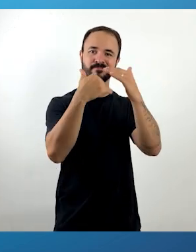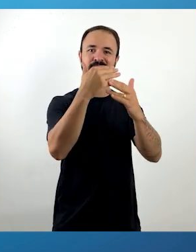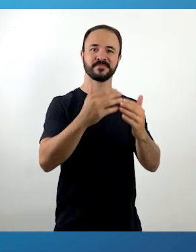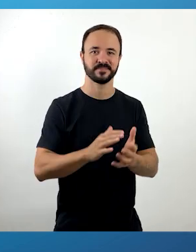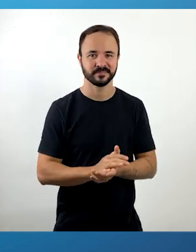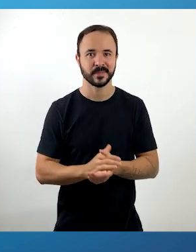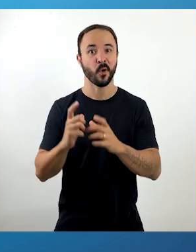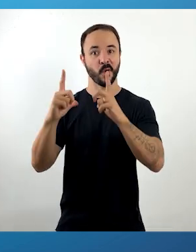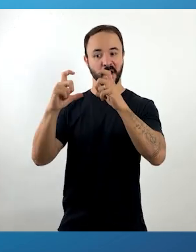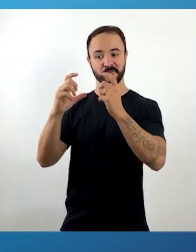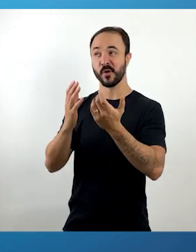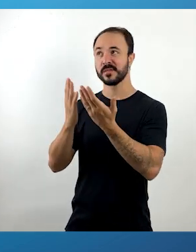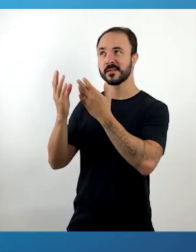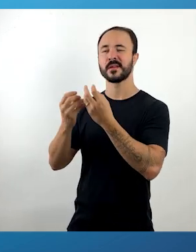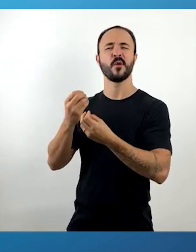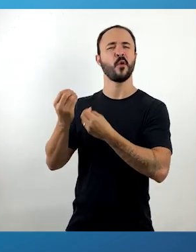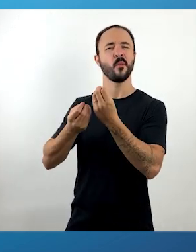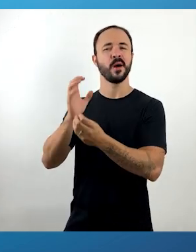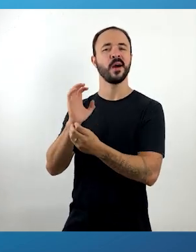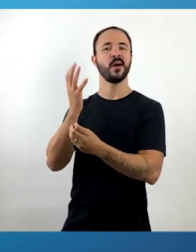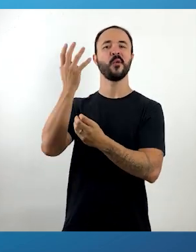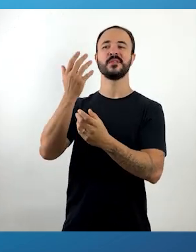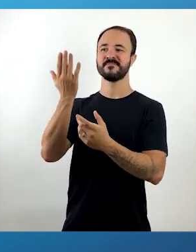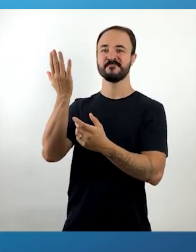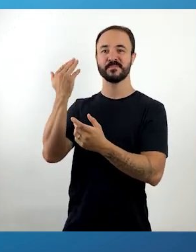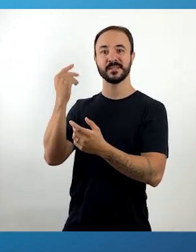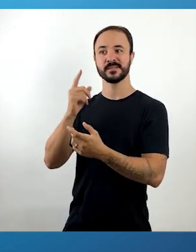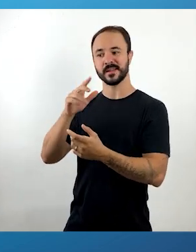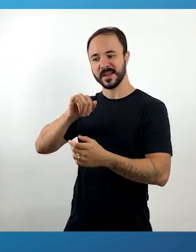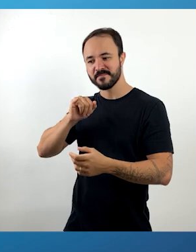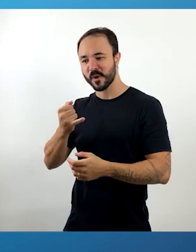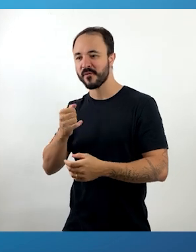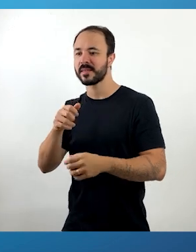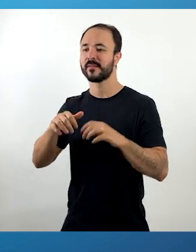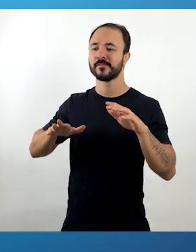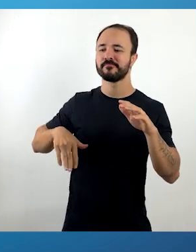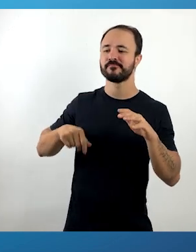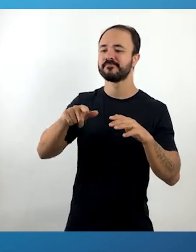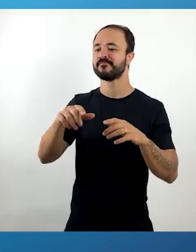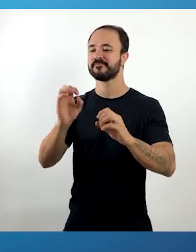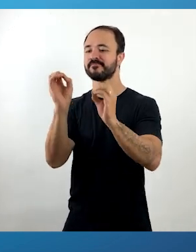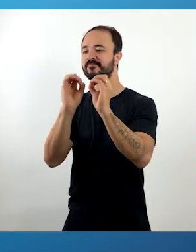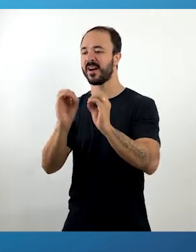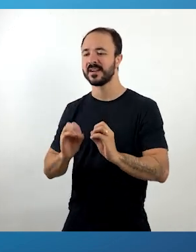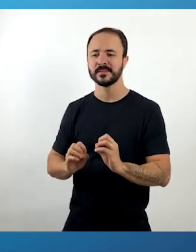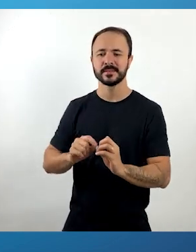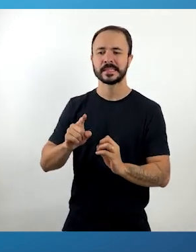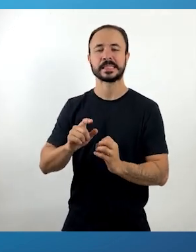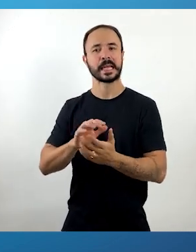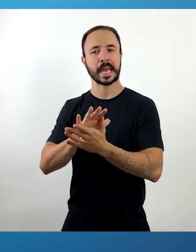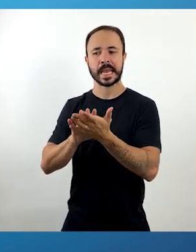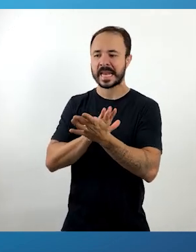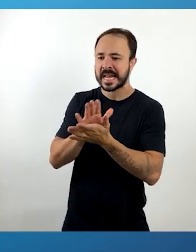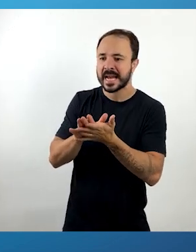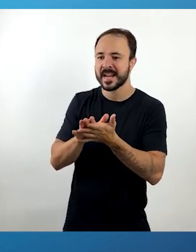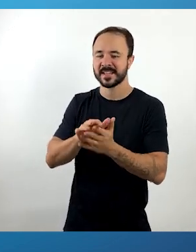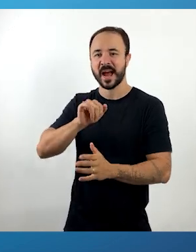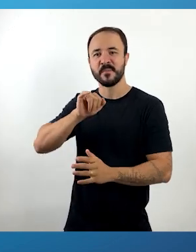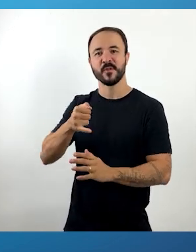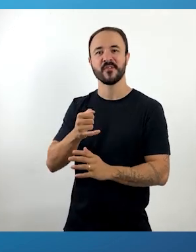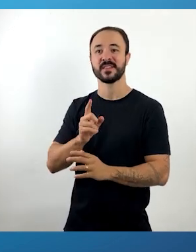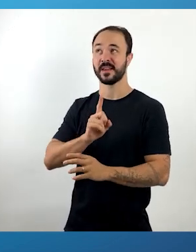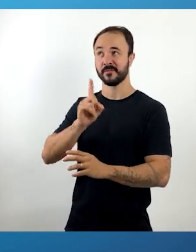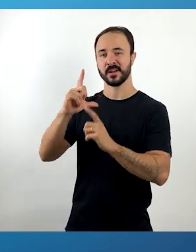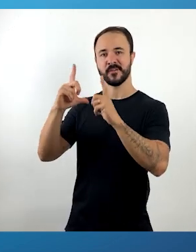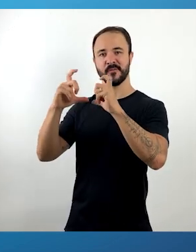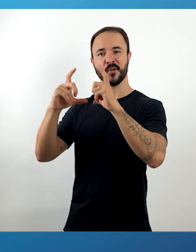melhor de como era essa essa utilização dessas piscinas vazias com Fundos arredondados eh recebendo